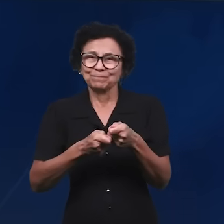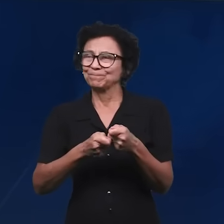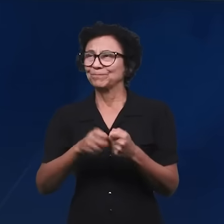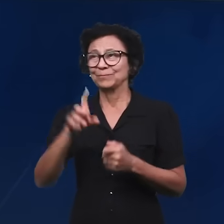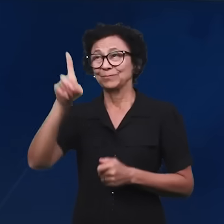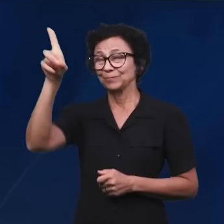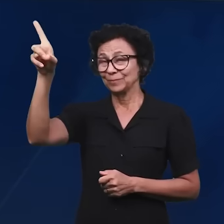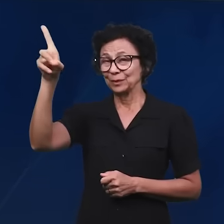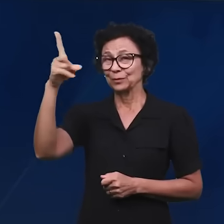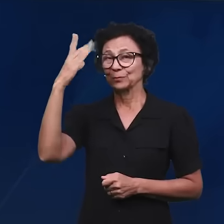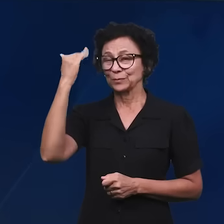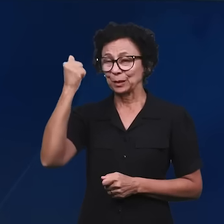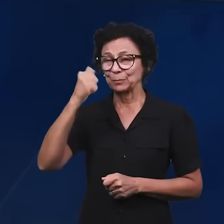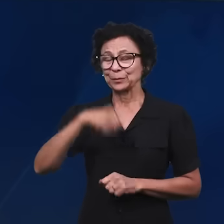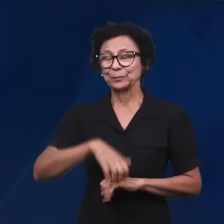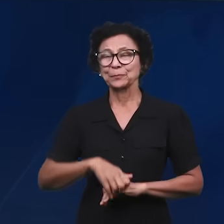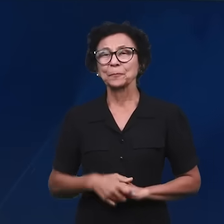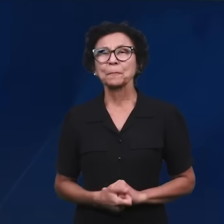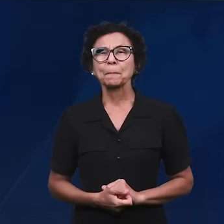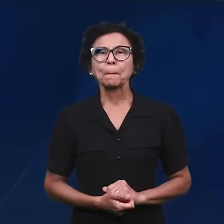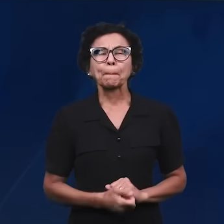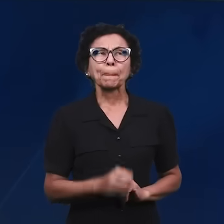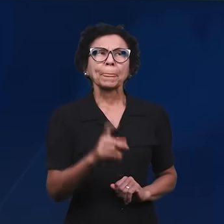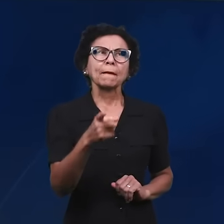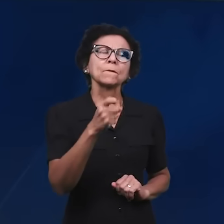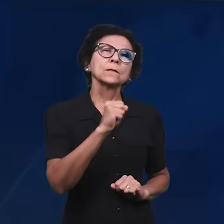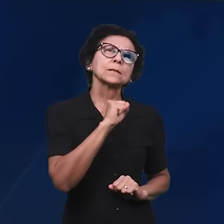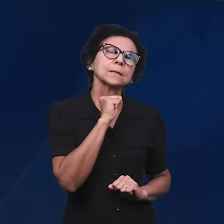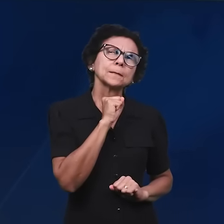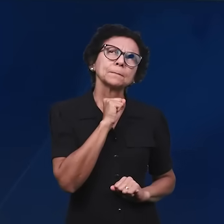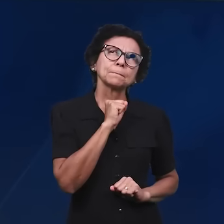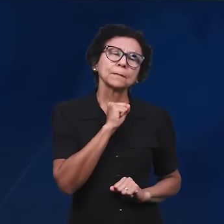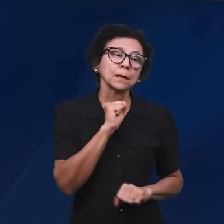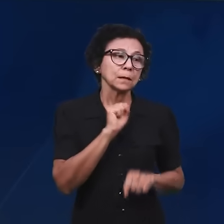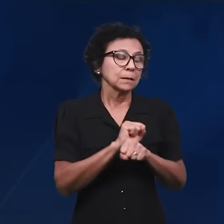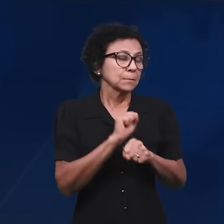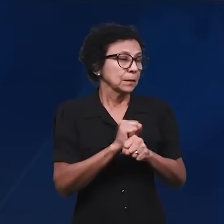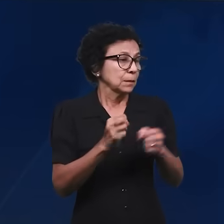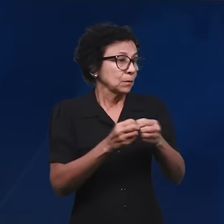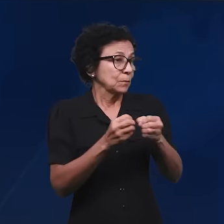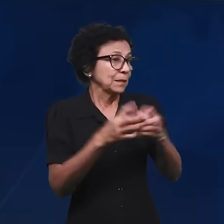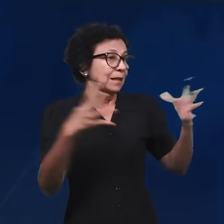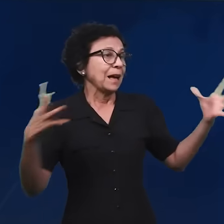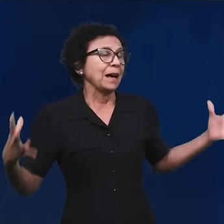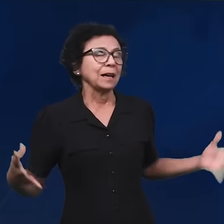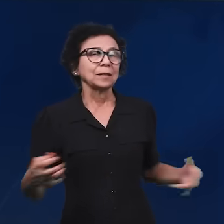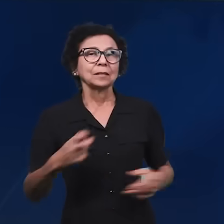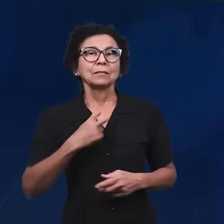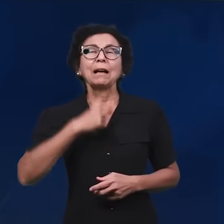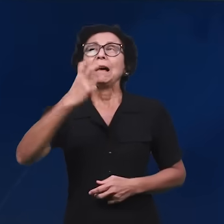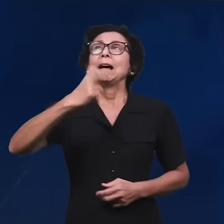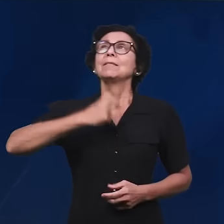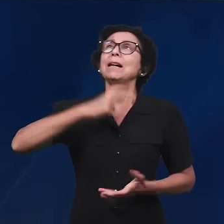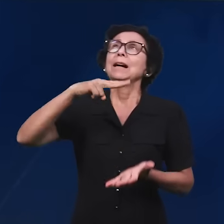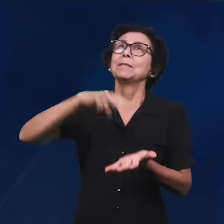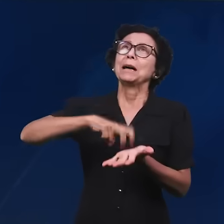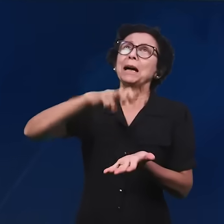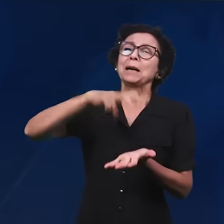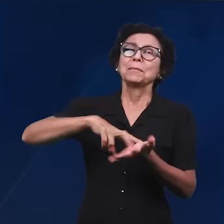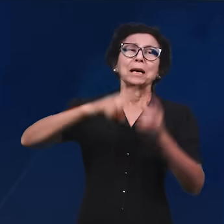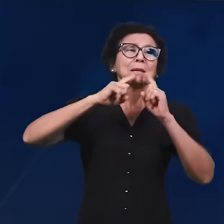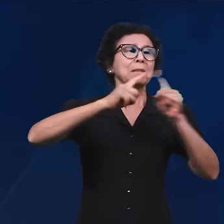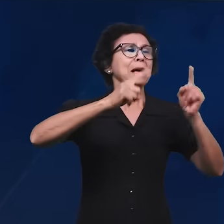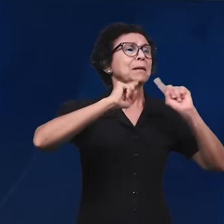Deus. Agora nós lembramos uma coisa, você está esperando uma resposta, um milagre, não adianta gritar, pular,